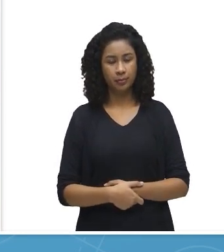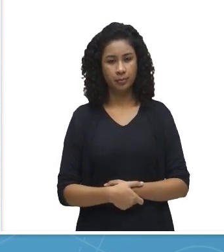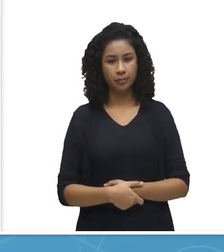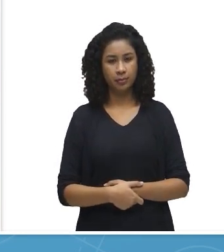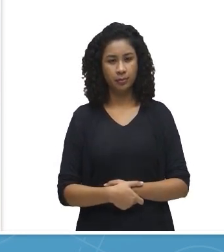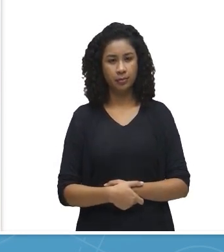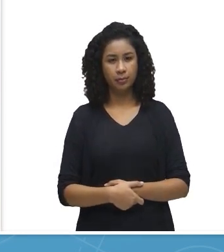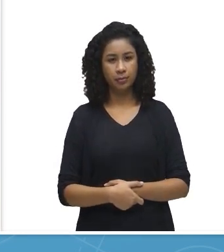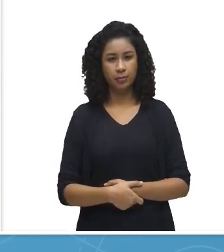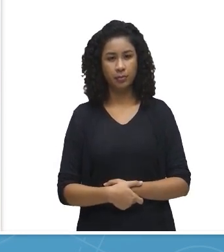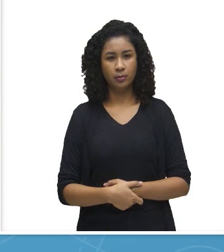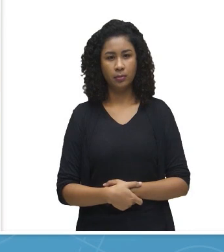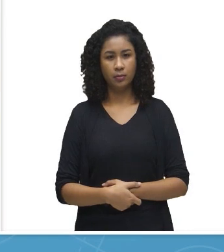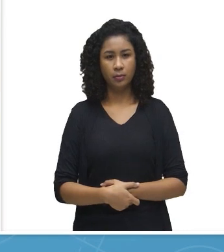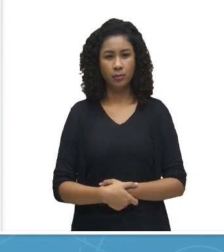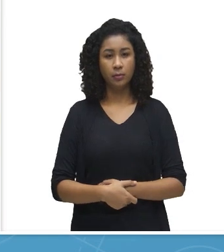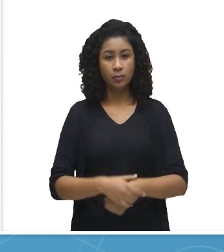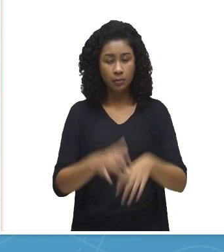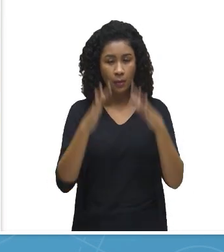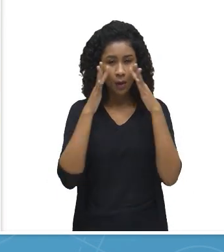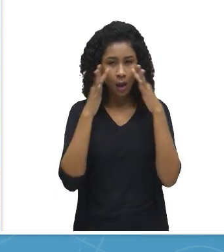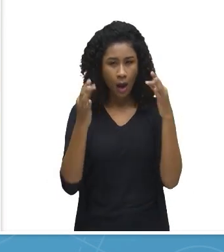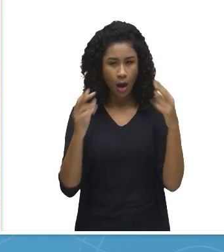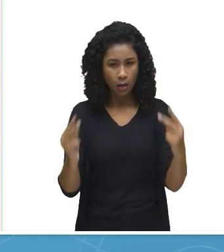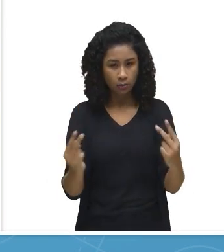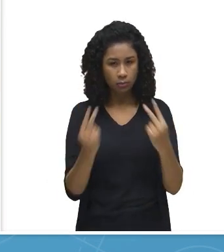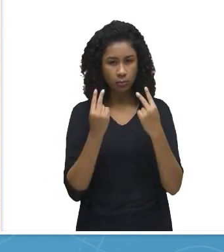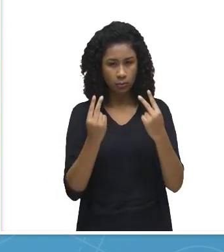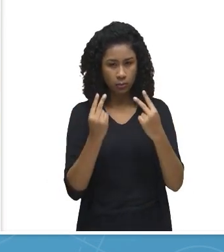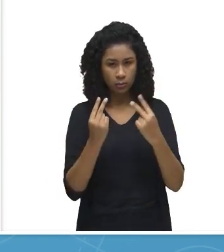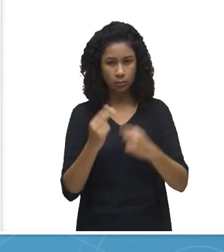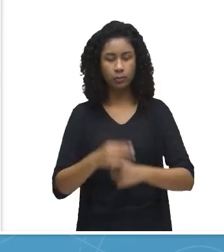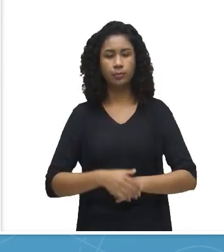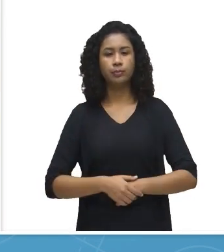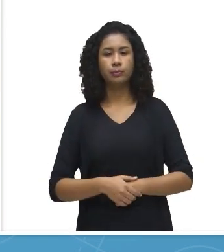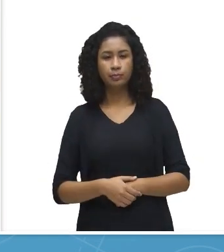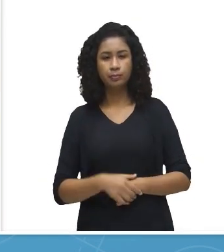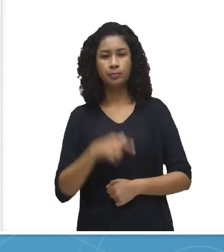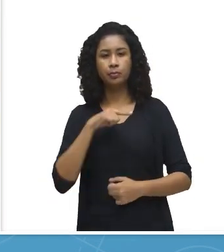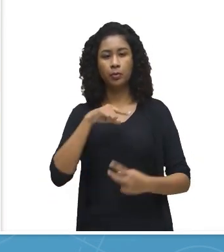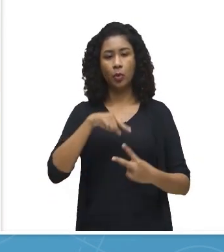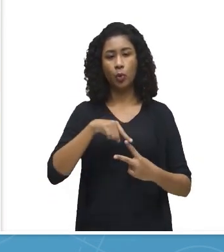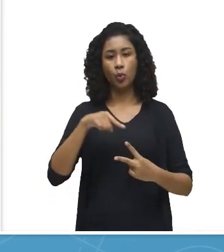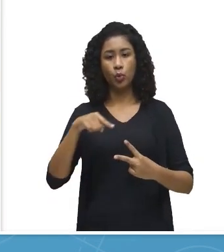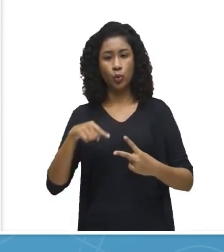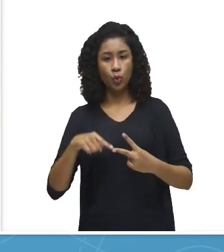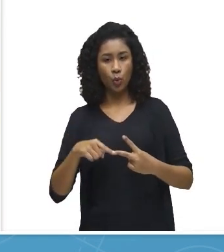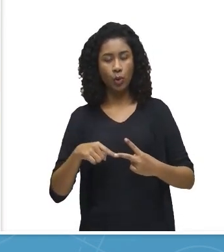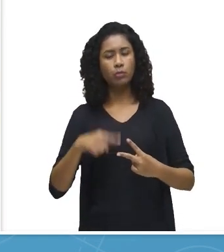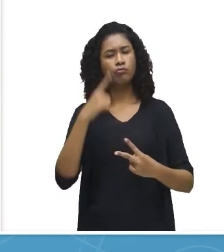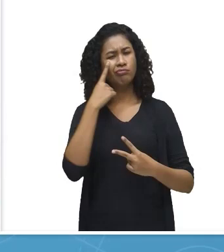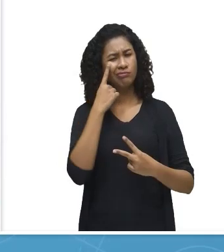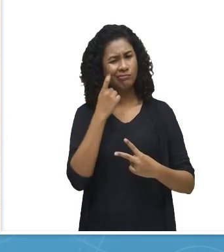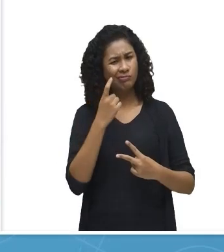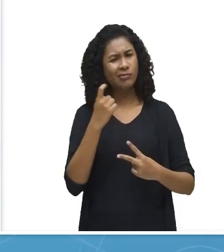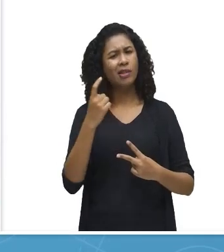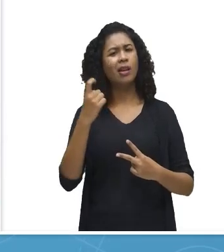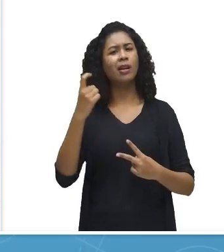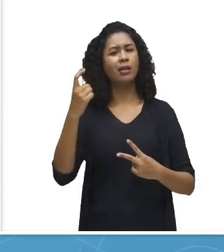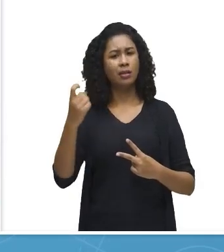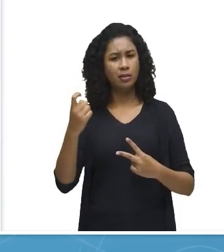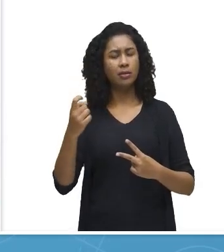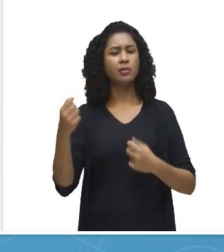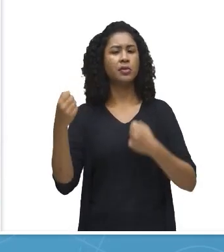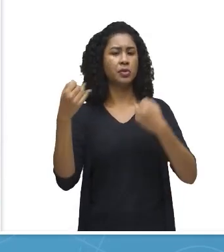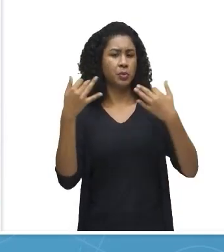Então, presta atenção aqui. Você vai ter dois paradigmas interessantes que a gente vai confrontar até